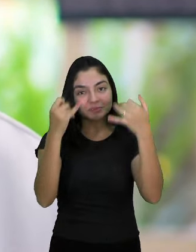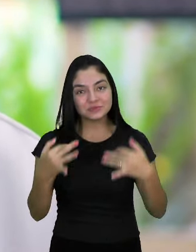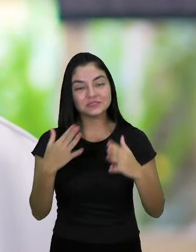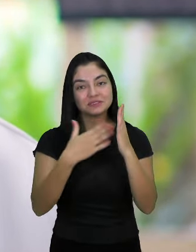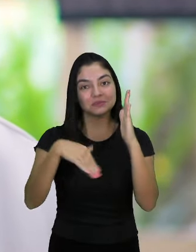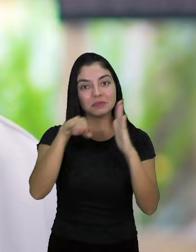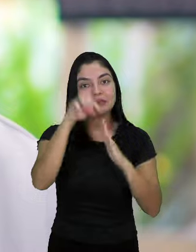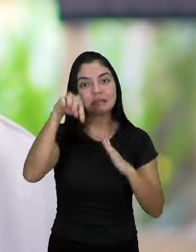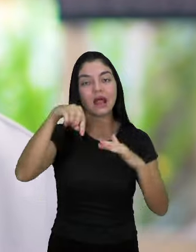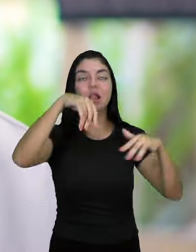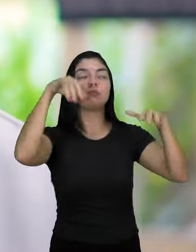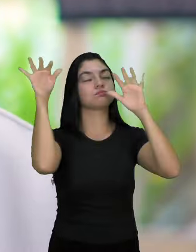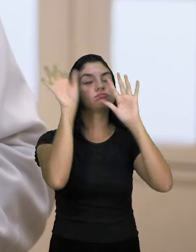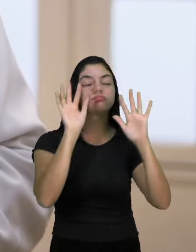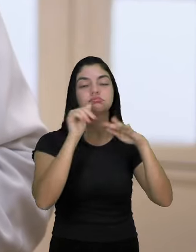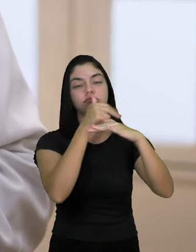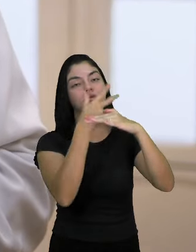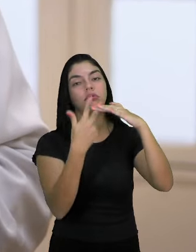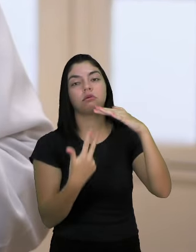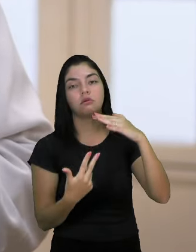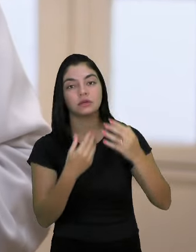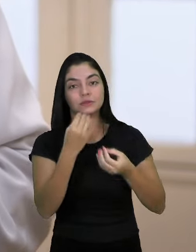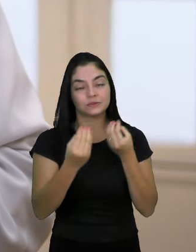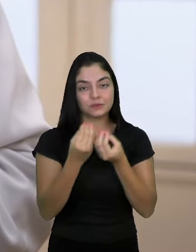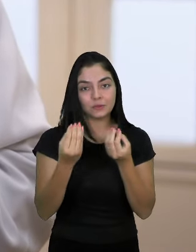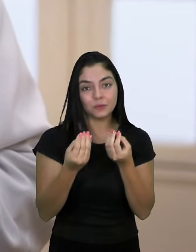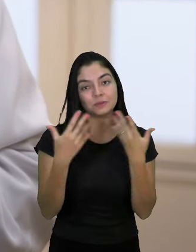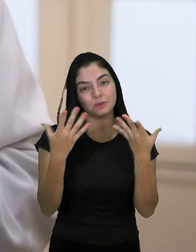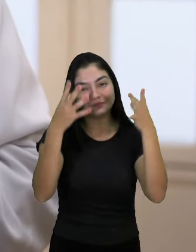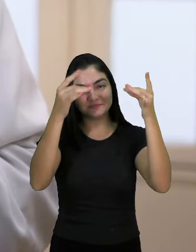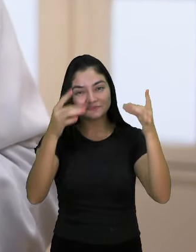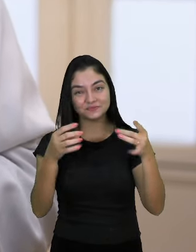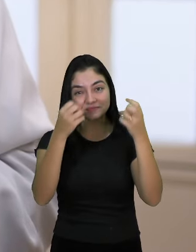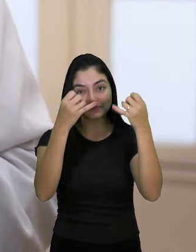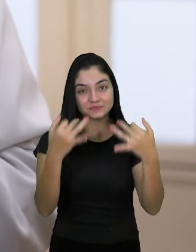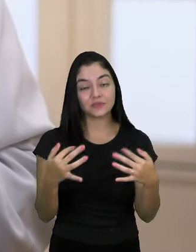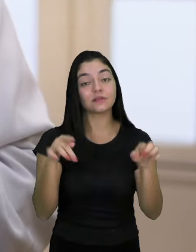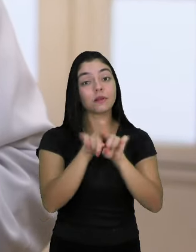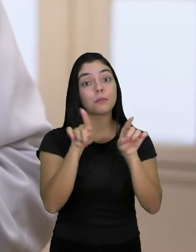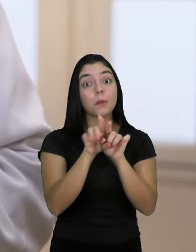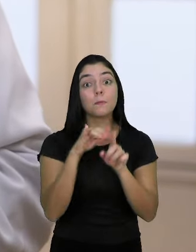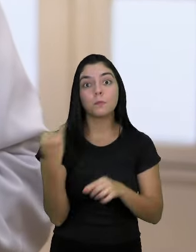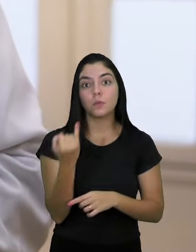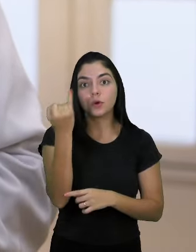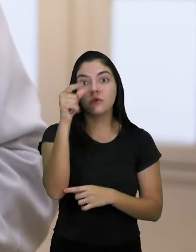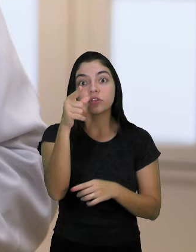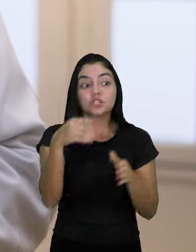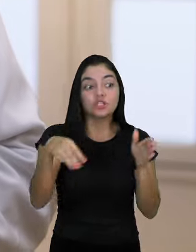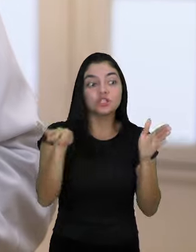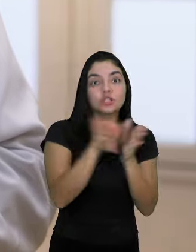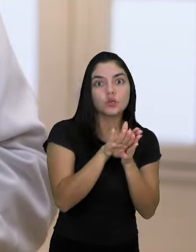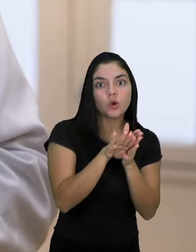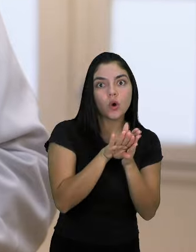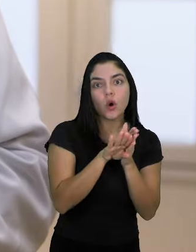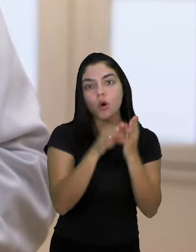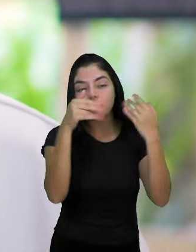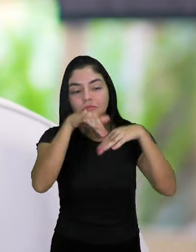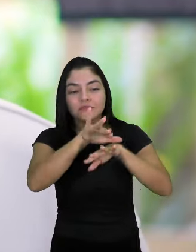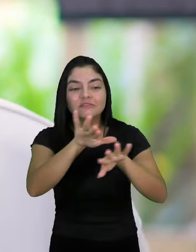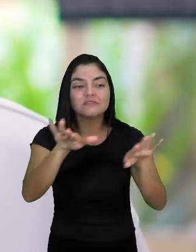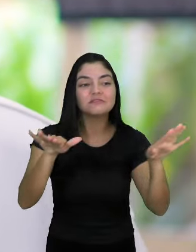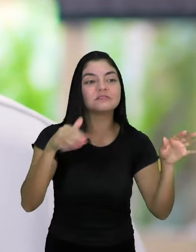sobre as questões que envolvem afogamentos. Além disso, é importante verificar a segurança do local aonde você vai se